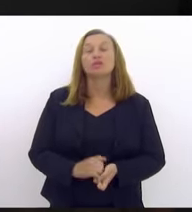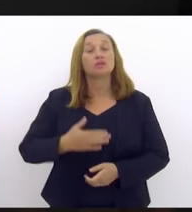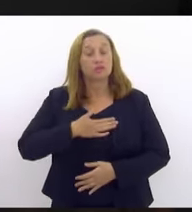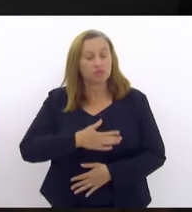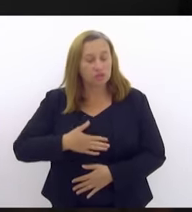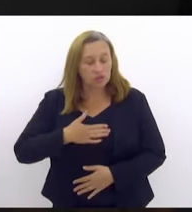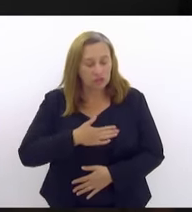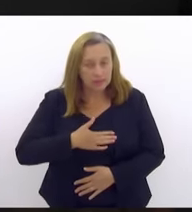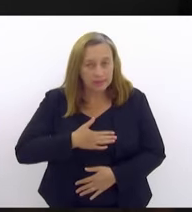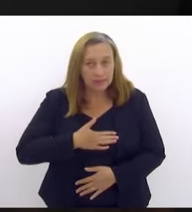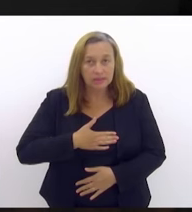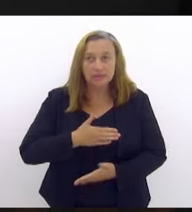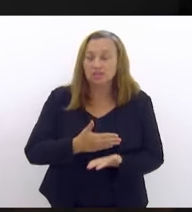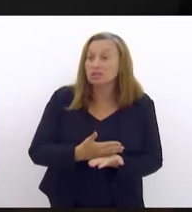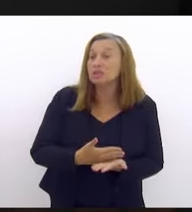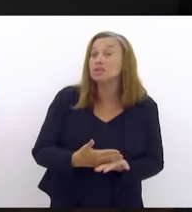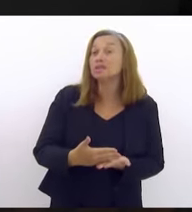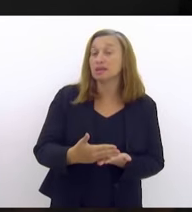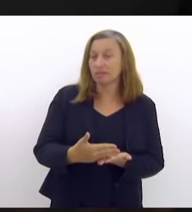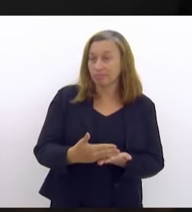Gostaria de começar